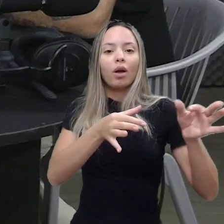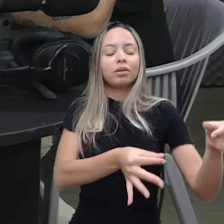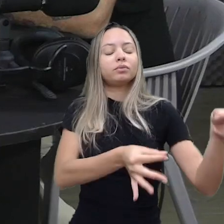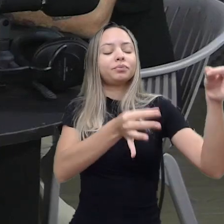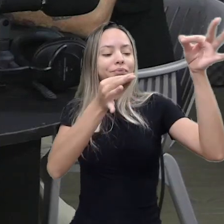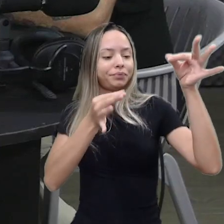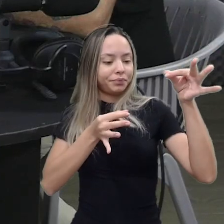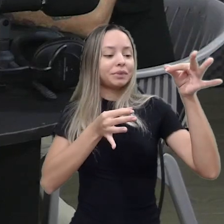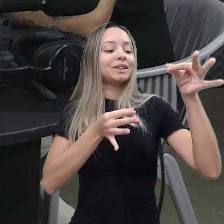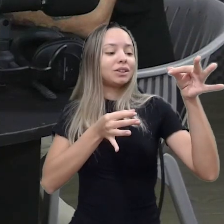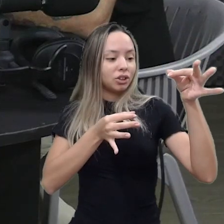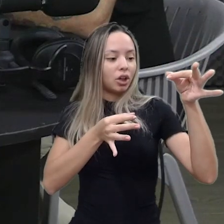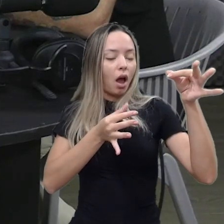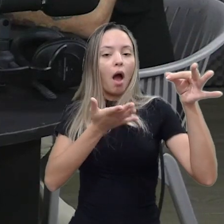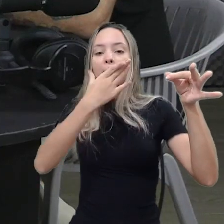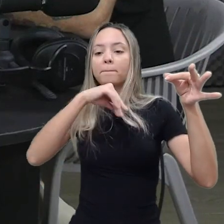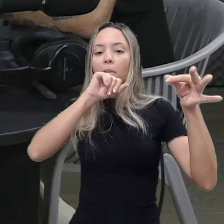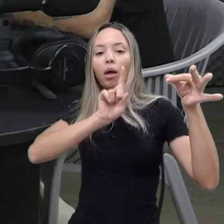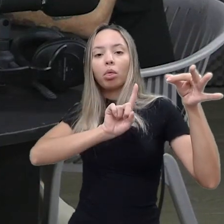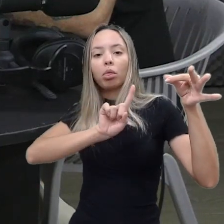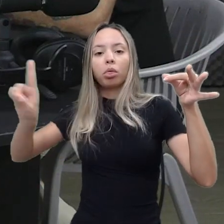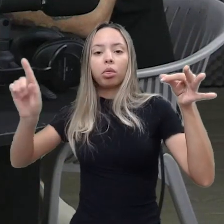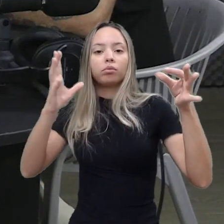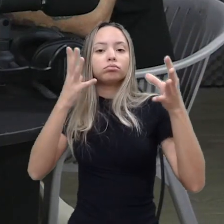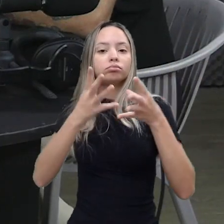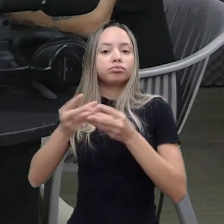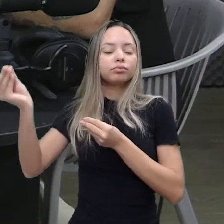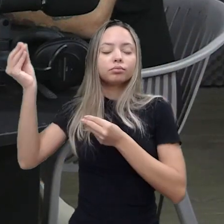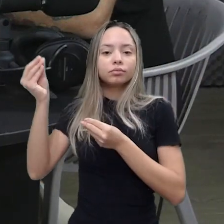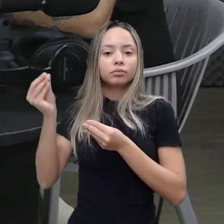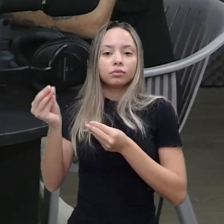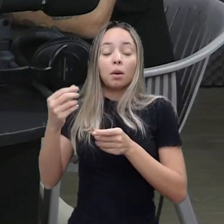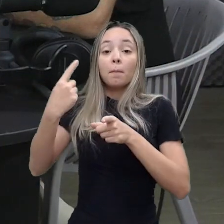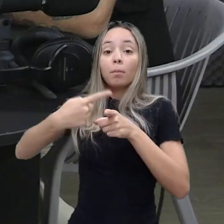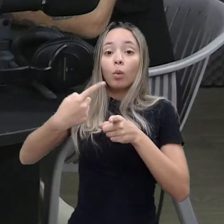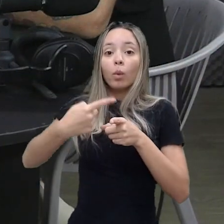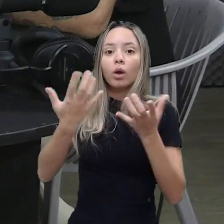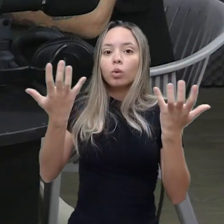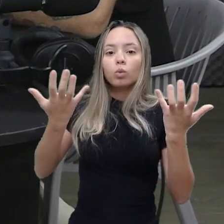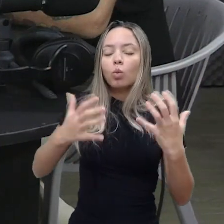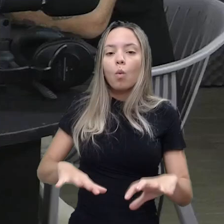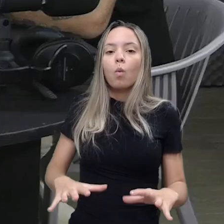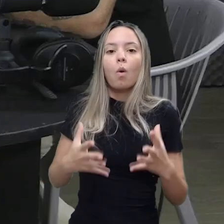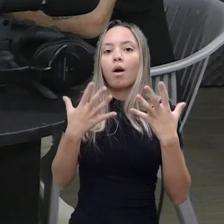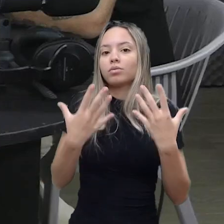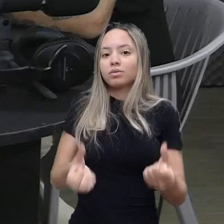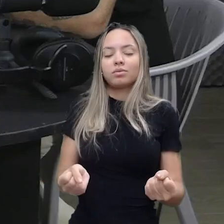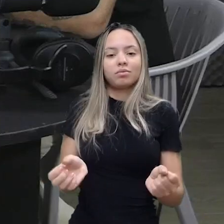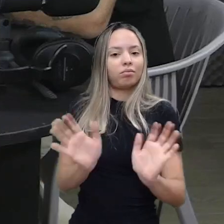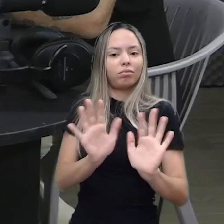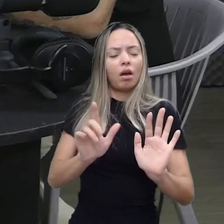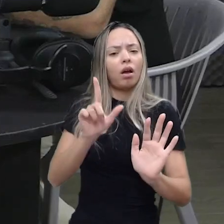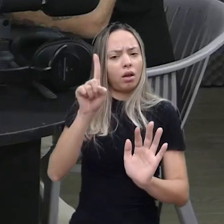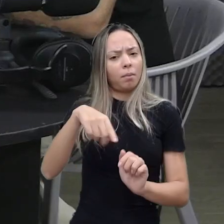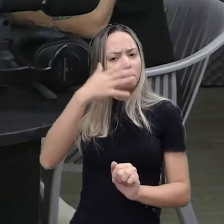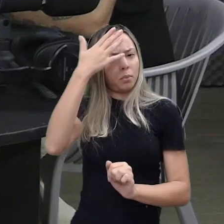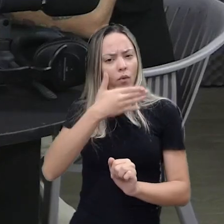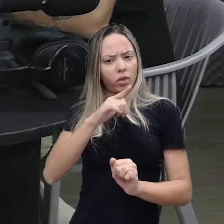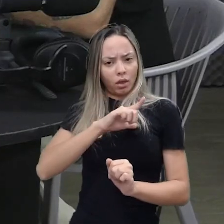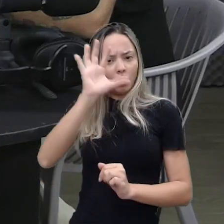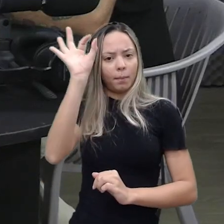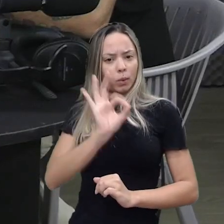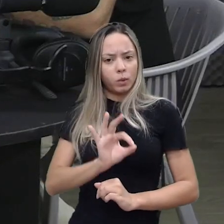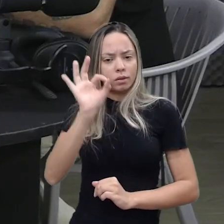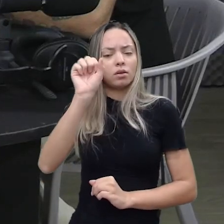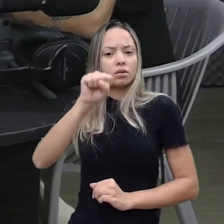Outra. Nossa. Porque ele não quer aceitar, né, isso é estatístico, ele não quer aceitar o